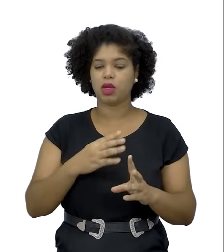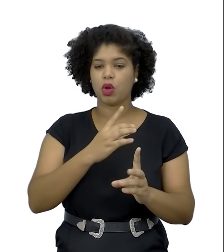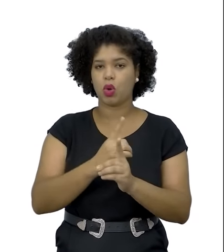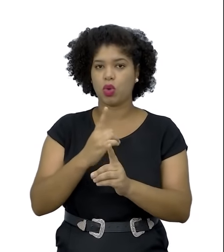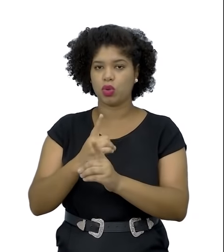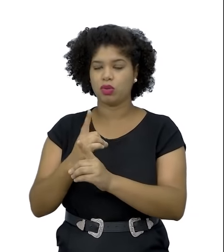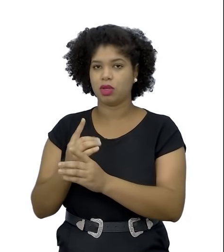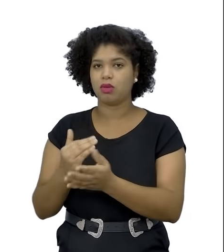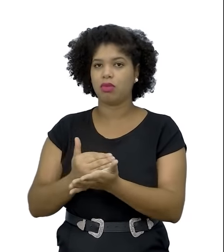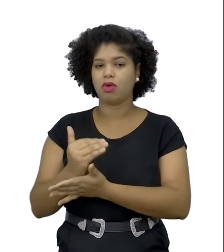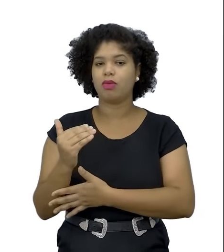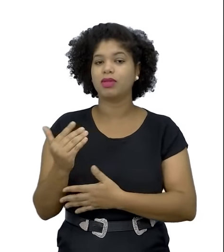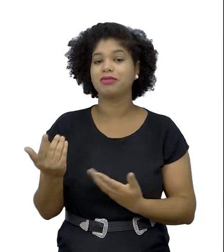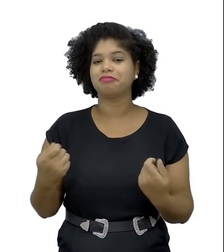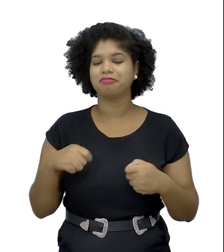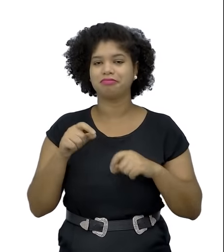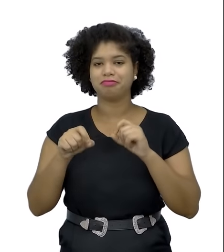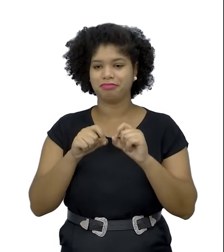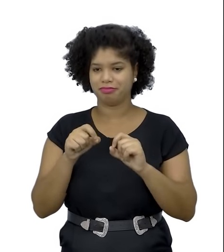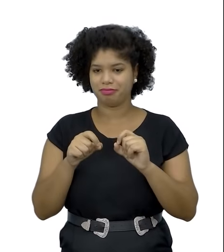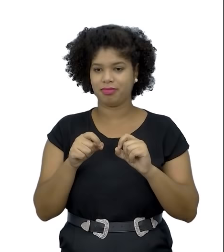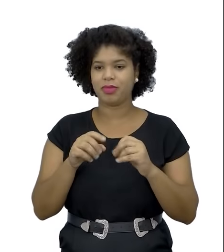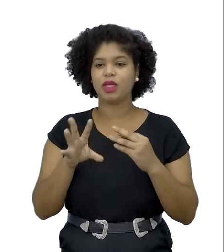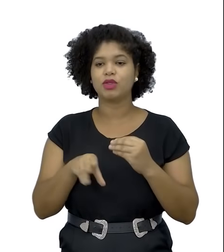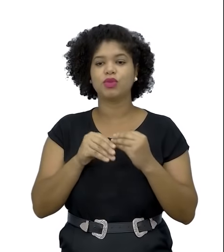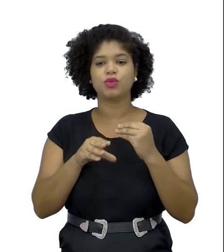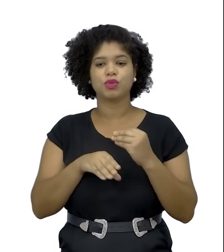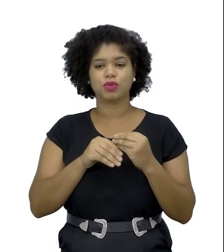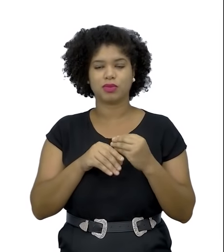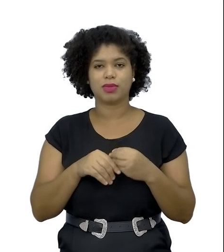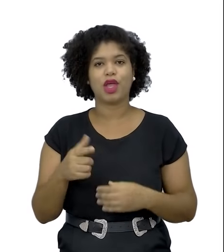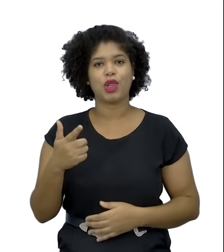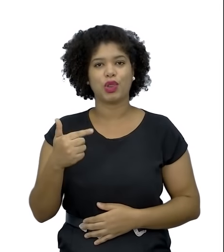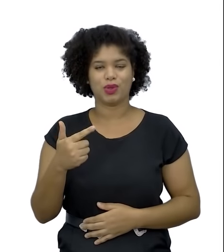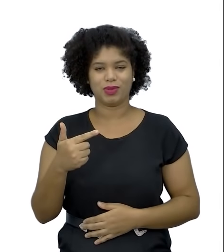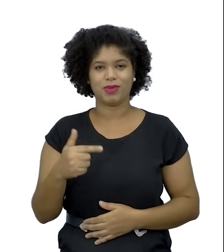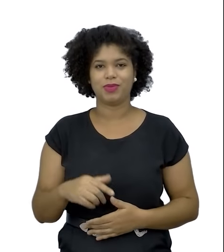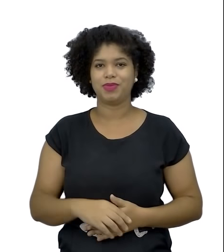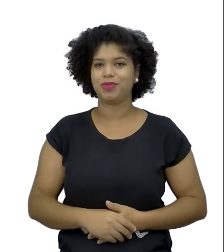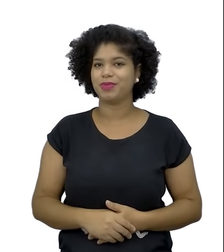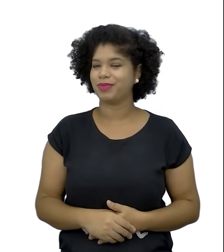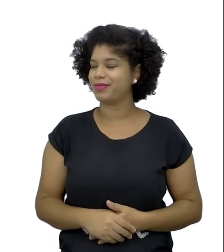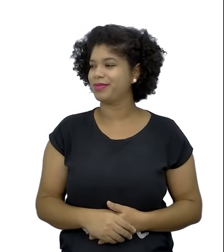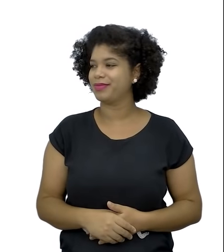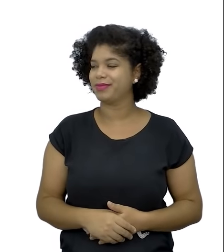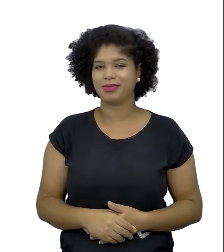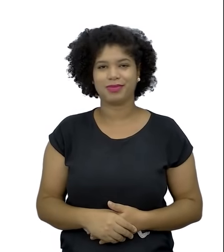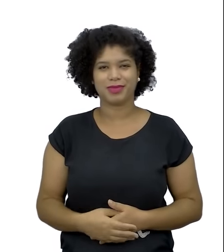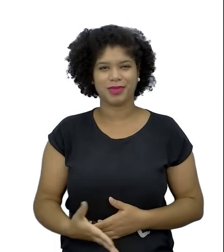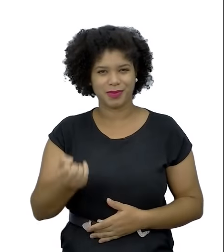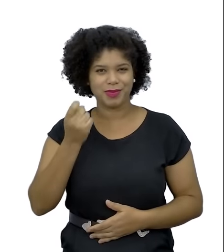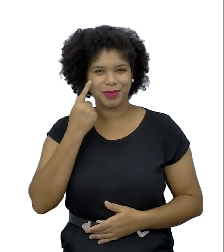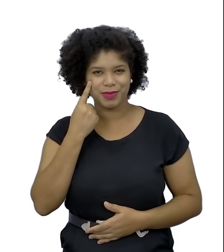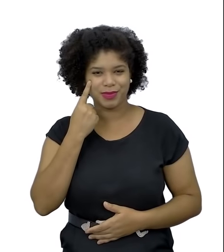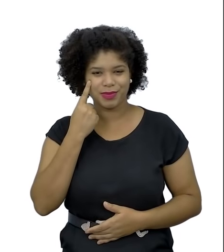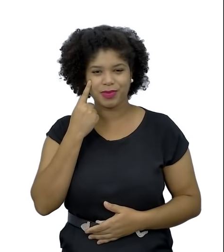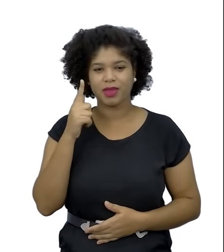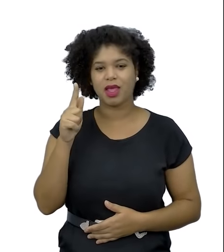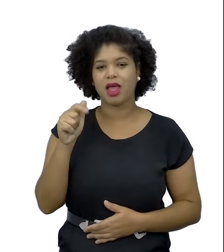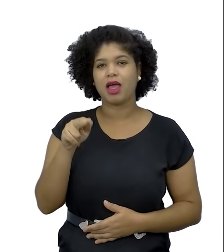estado inicial, será preciso adicionar estas 12 tampinhas. Então, vamos à situação.